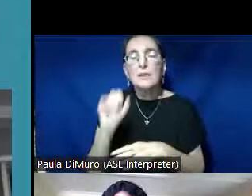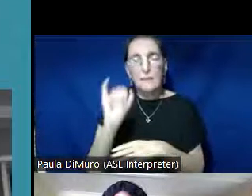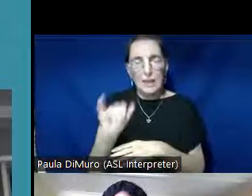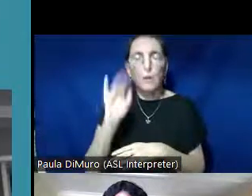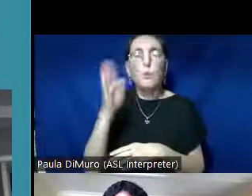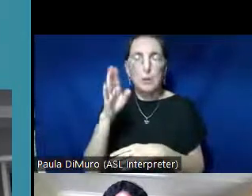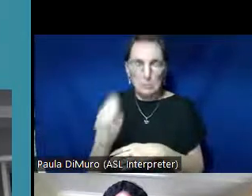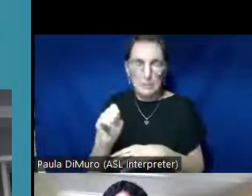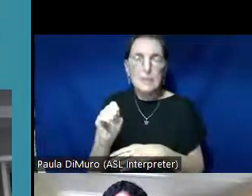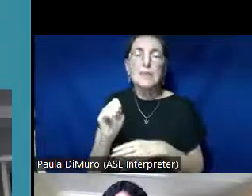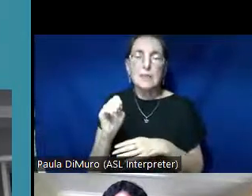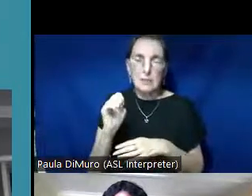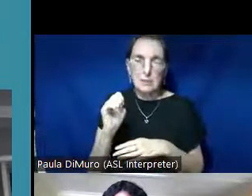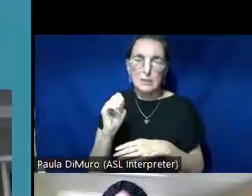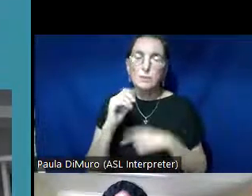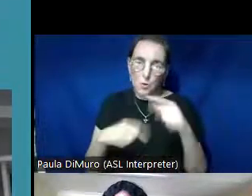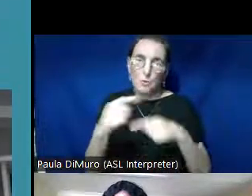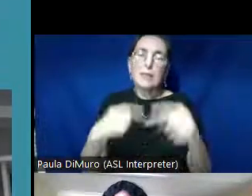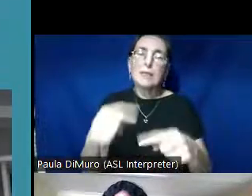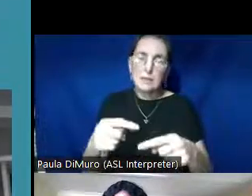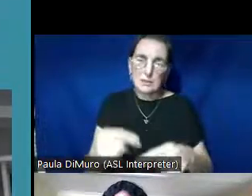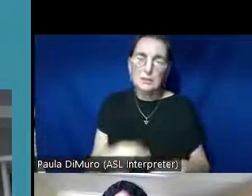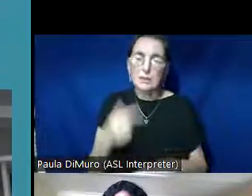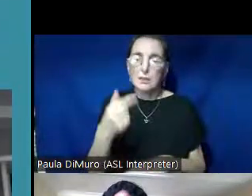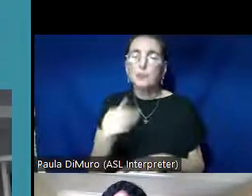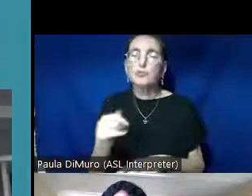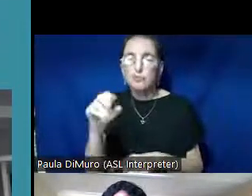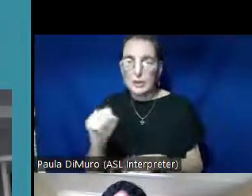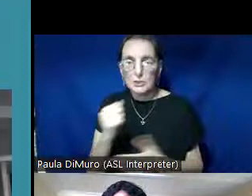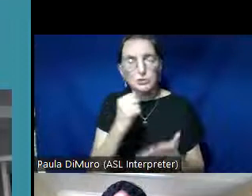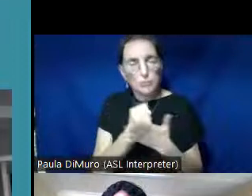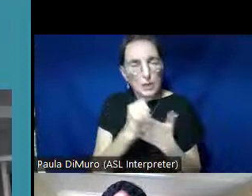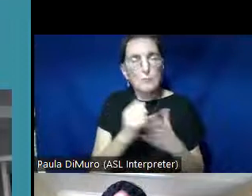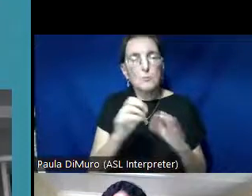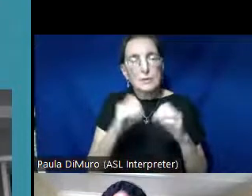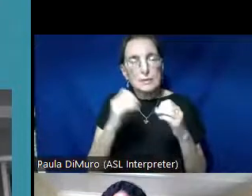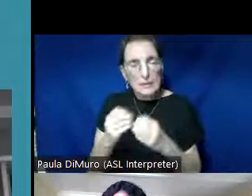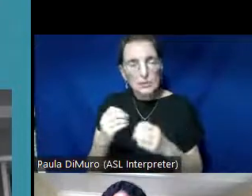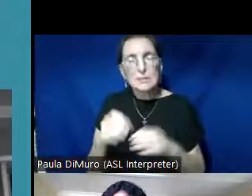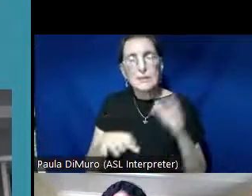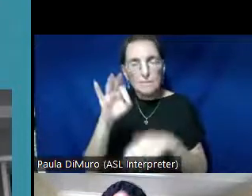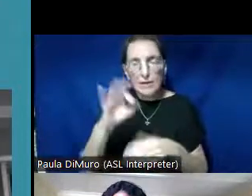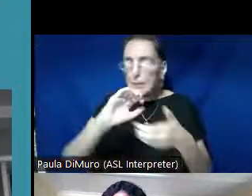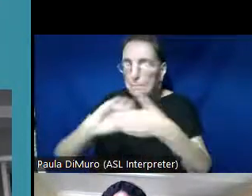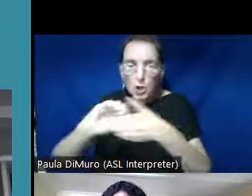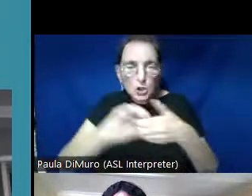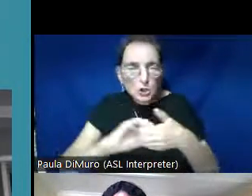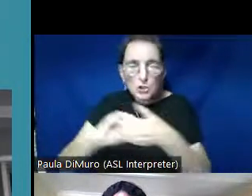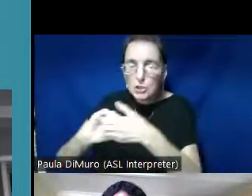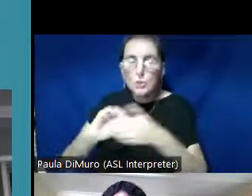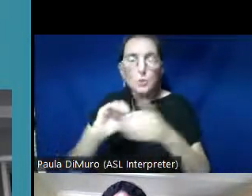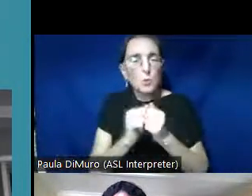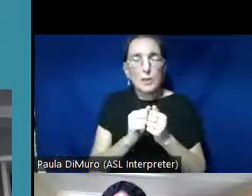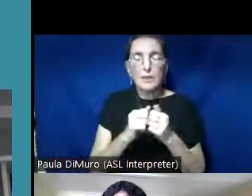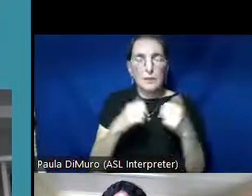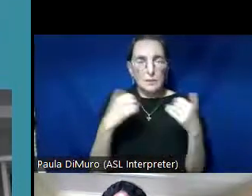que o financiamento de planeamento no montante de 50 mil dólares para assistir